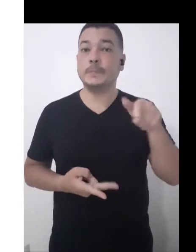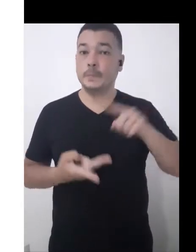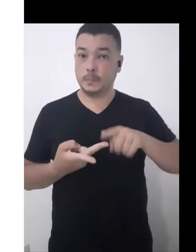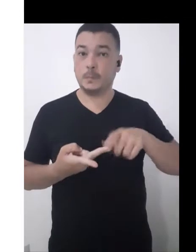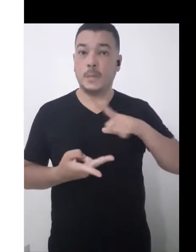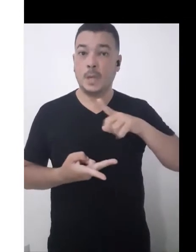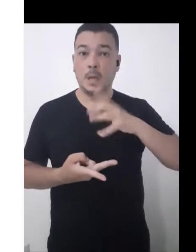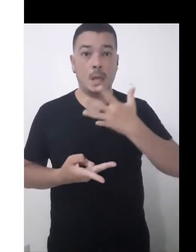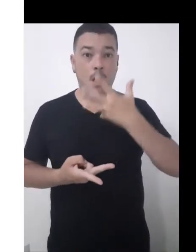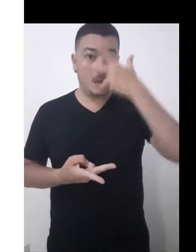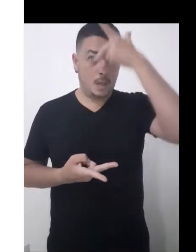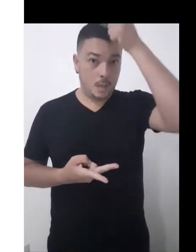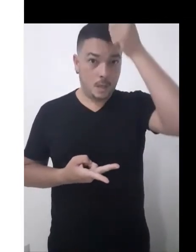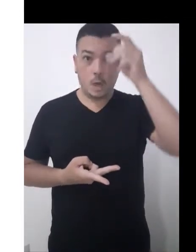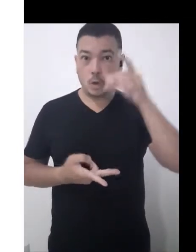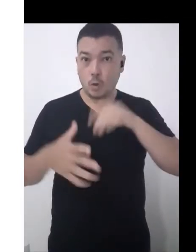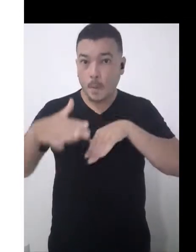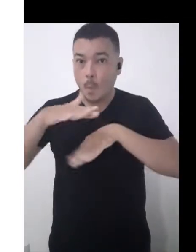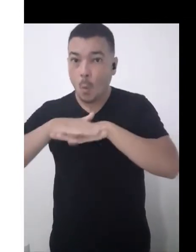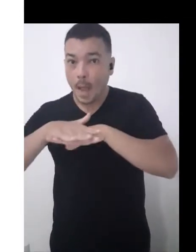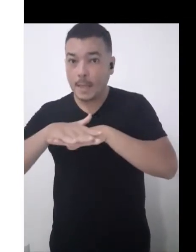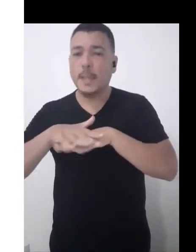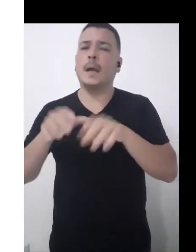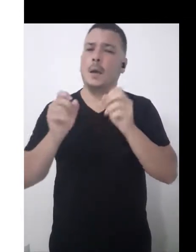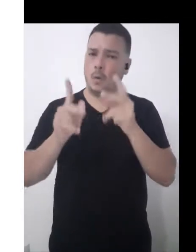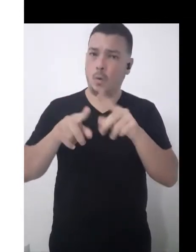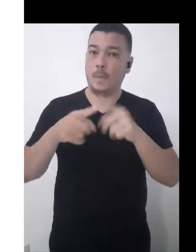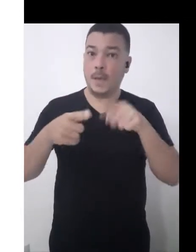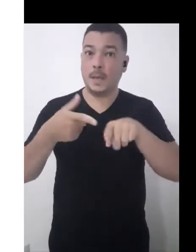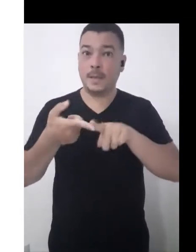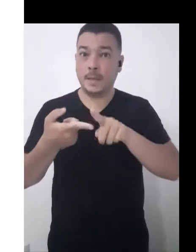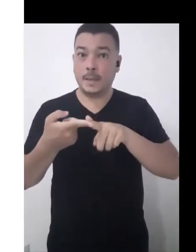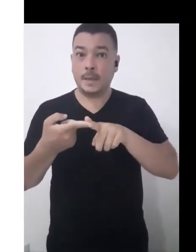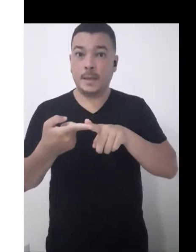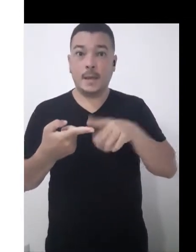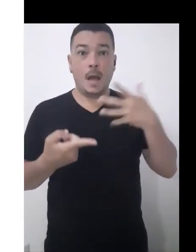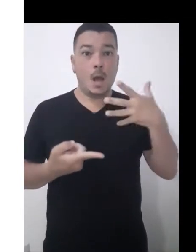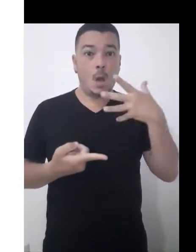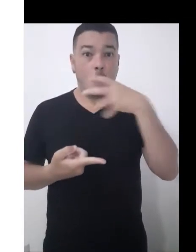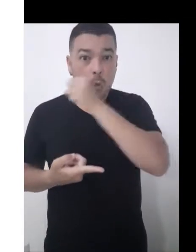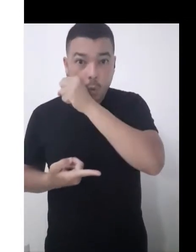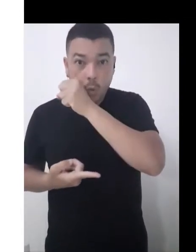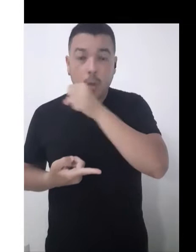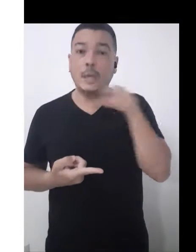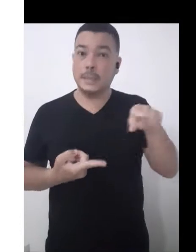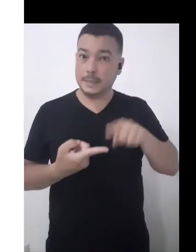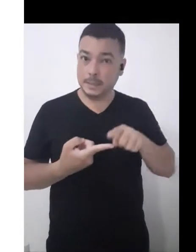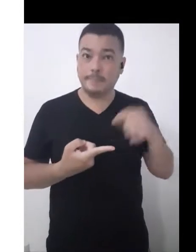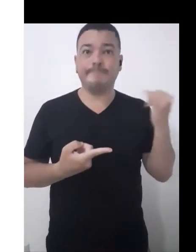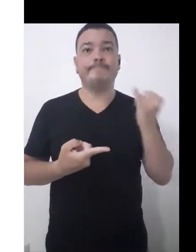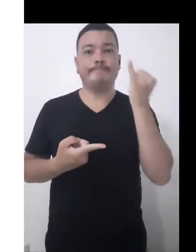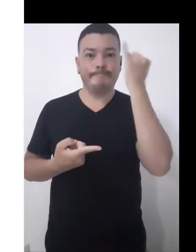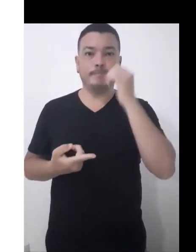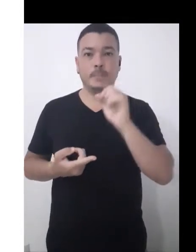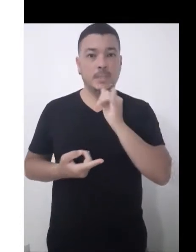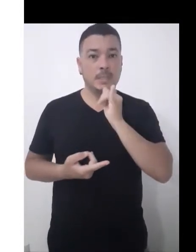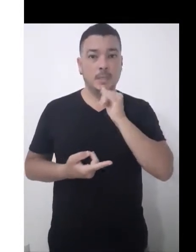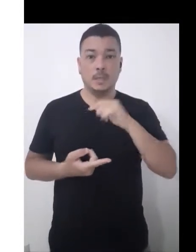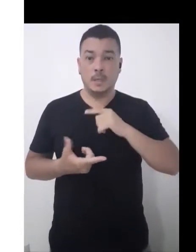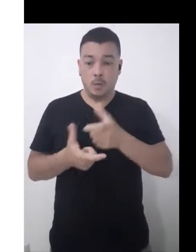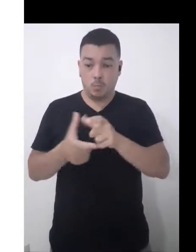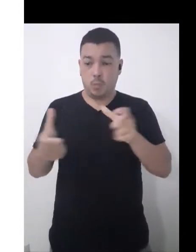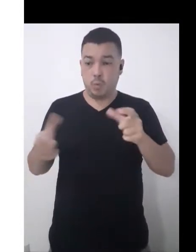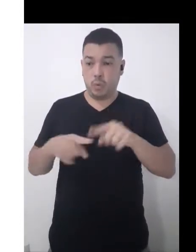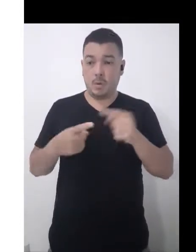A memória não serve só para guardar. Ela guarda, ok. Mas a velocidade que você acessa o que está guardado lá também importa. Se você tem muito espaço, mas